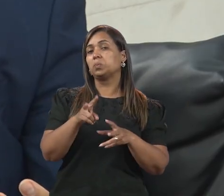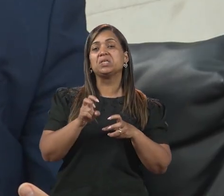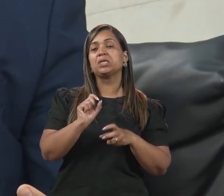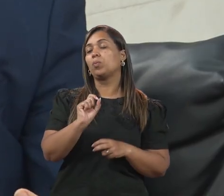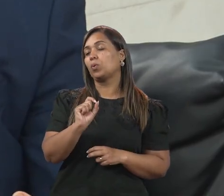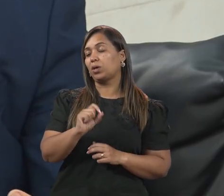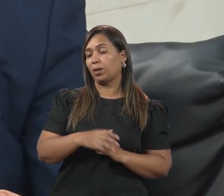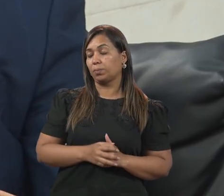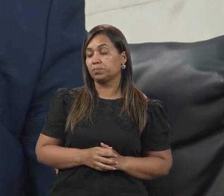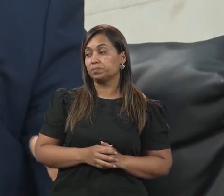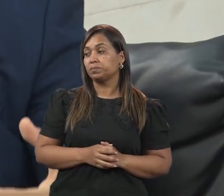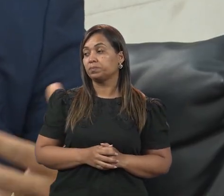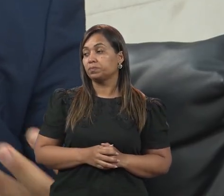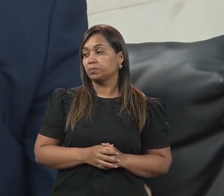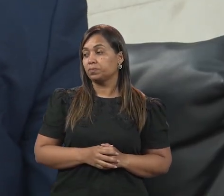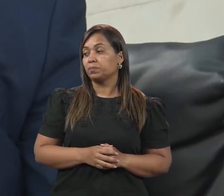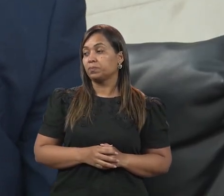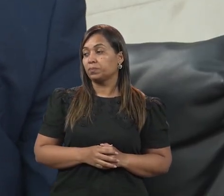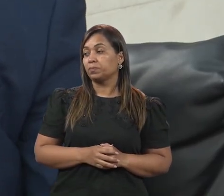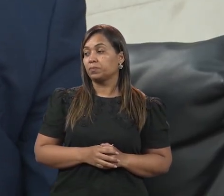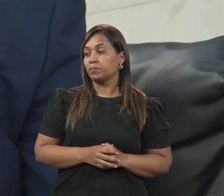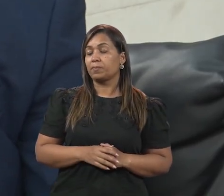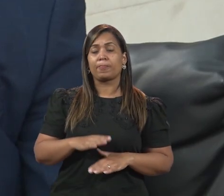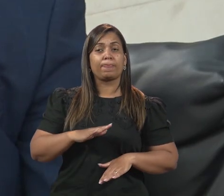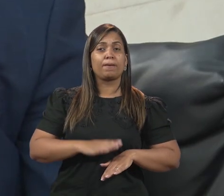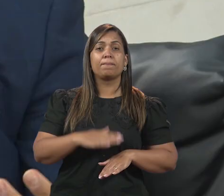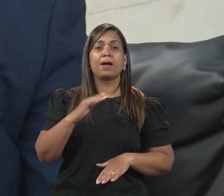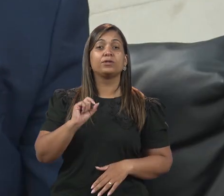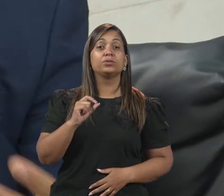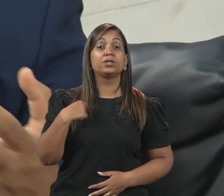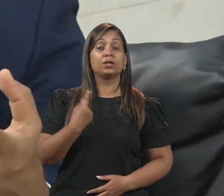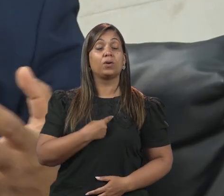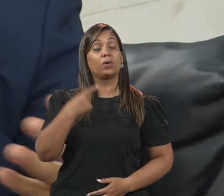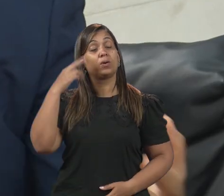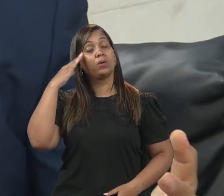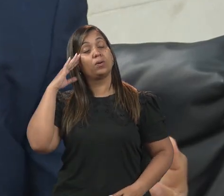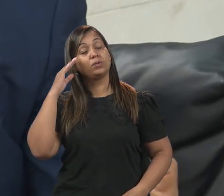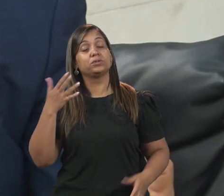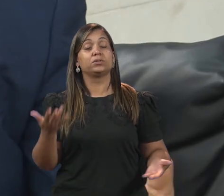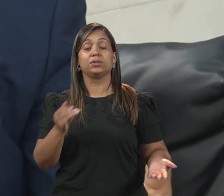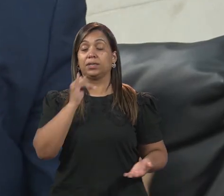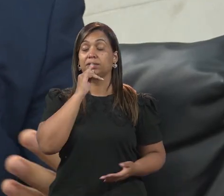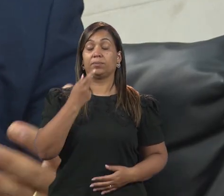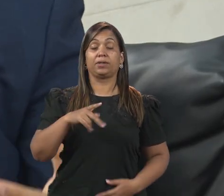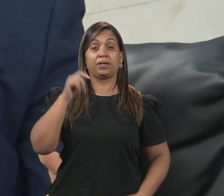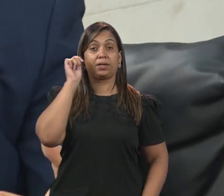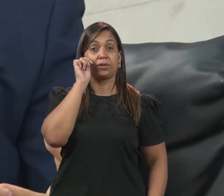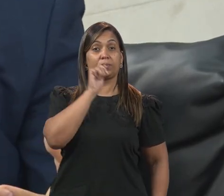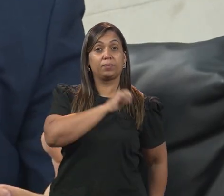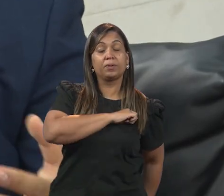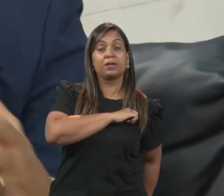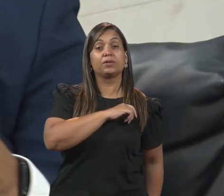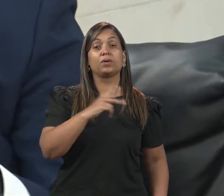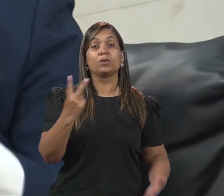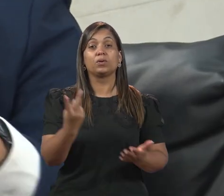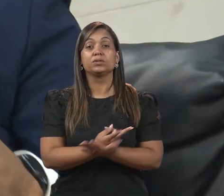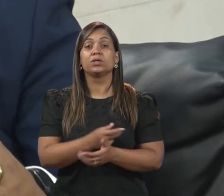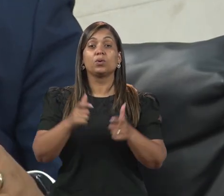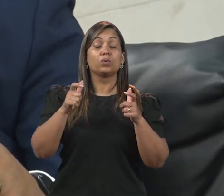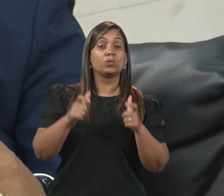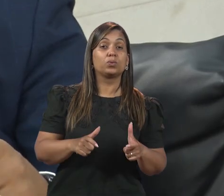percebe que é muito maior do que a gente pode imaginar. Por exemplo, nós tivemos em Rio Preto um caso de um